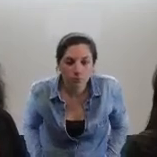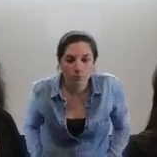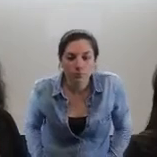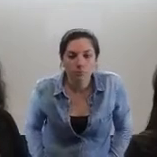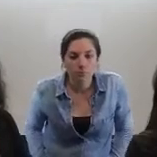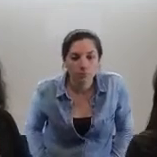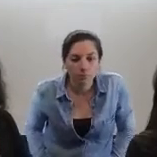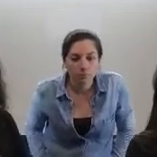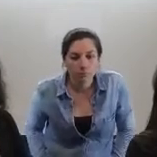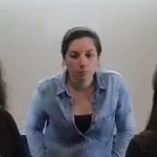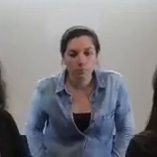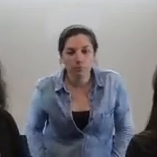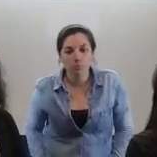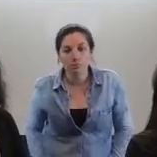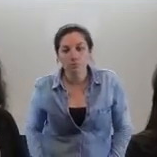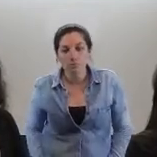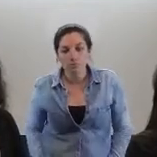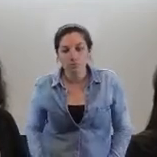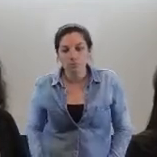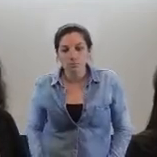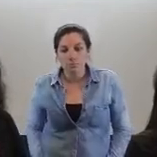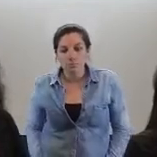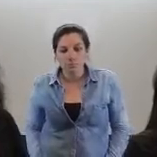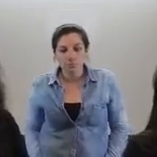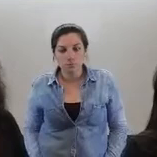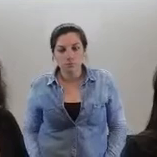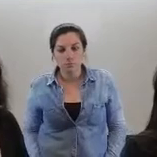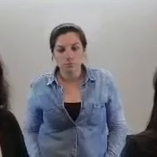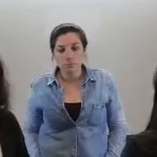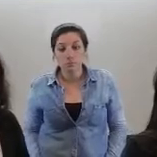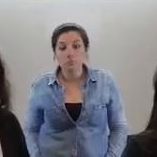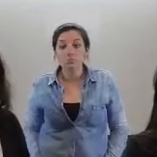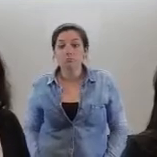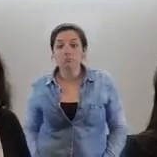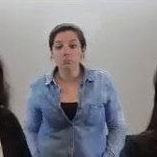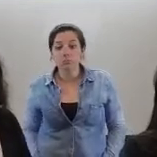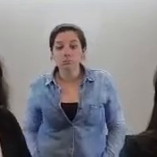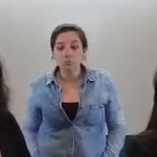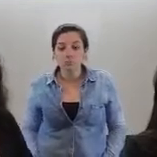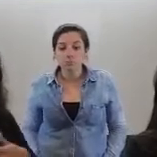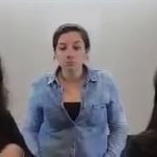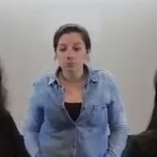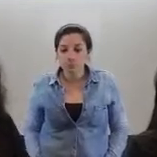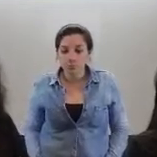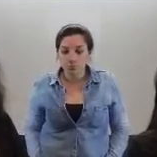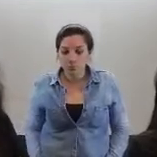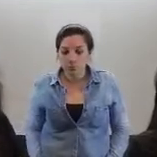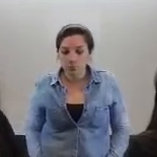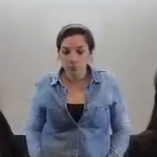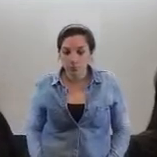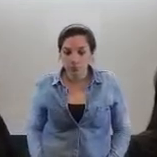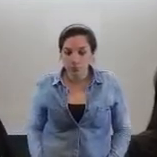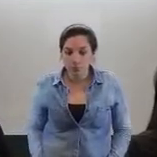2011. Diz aqui que ela tem 11 páginas e o preço dela é R$ 34,00. Importante, vocês não vão precisar pagar